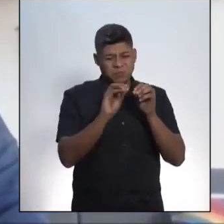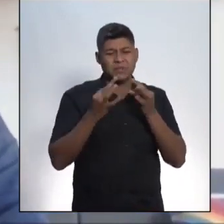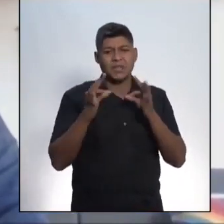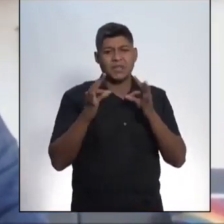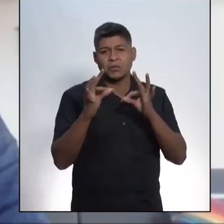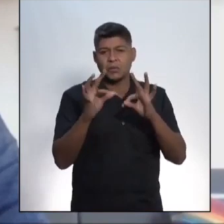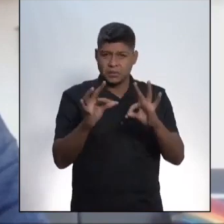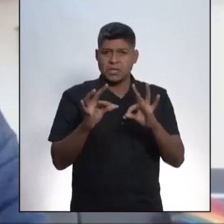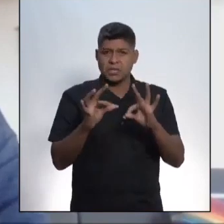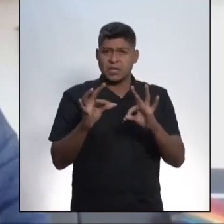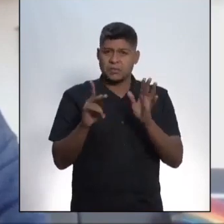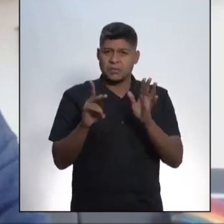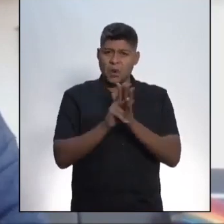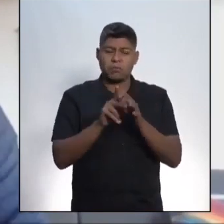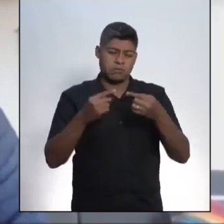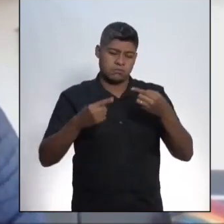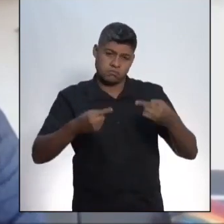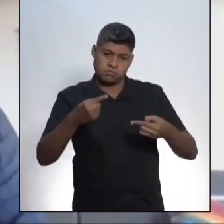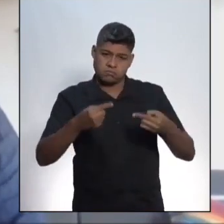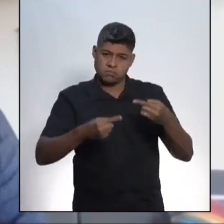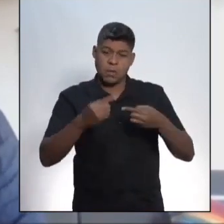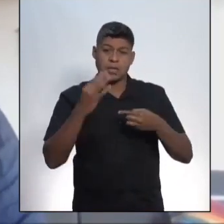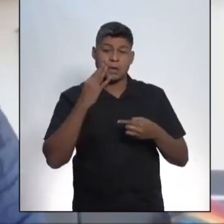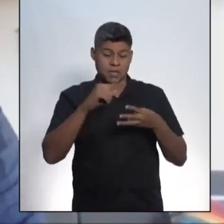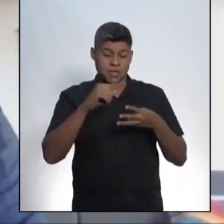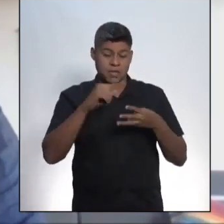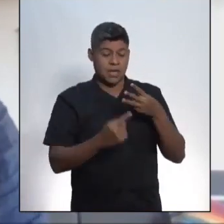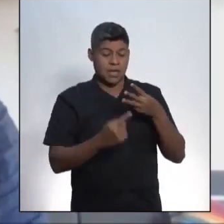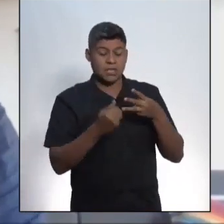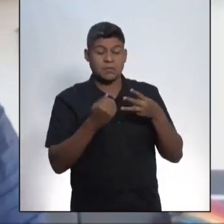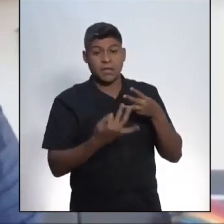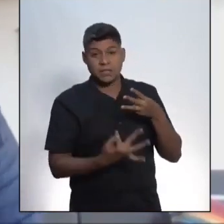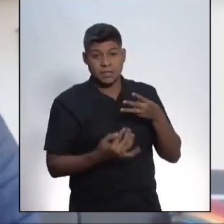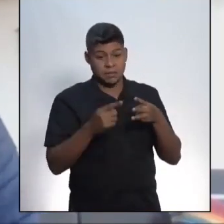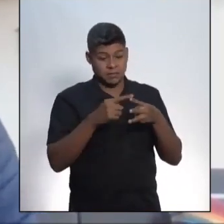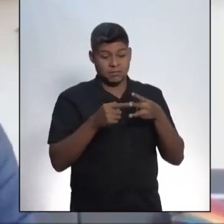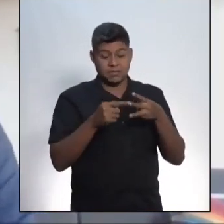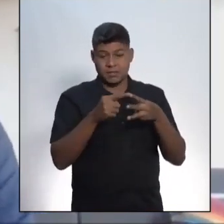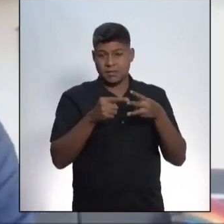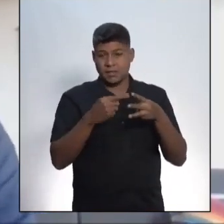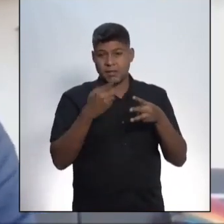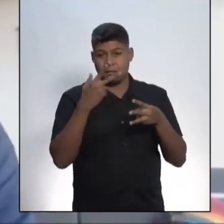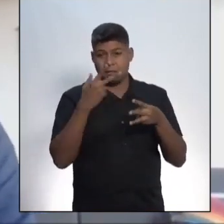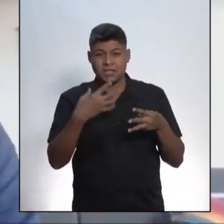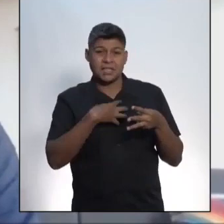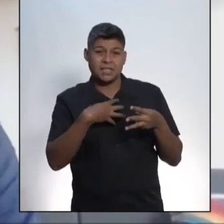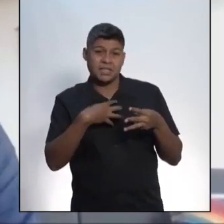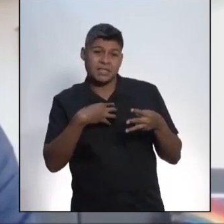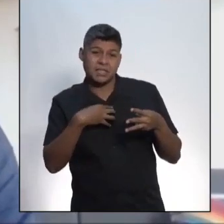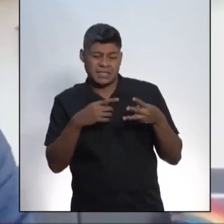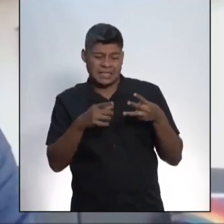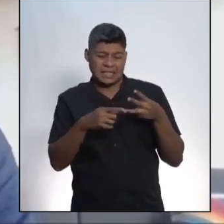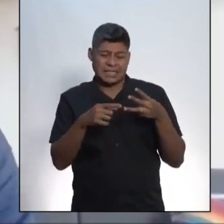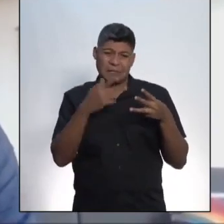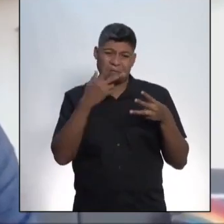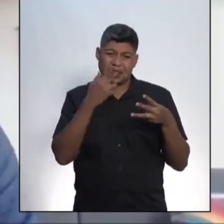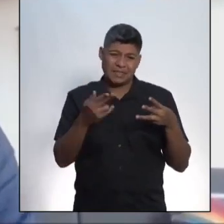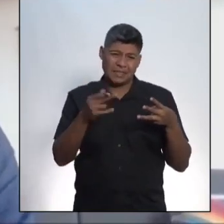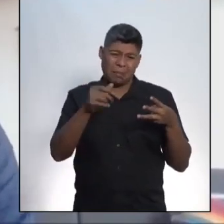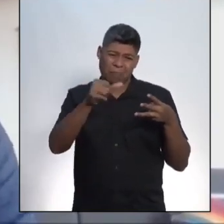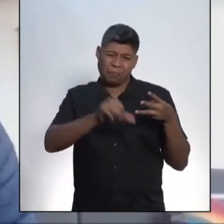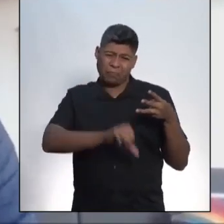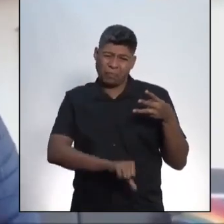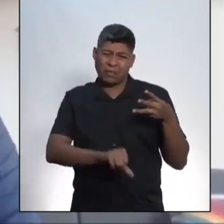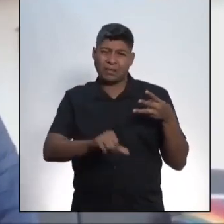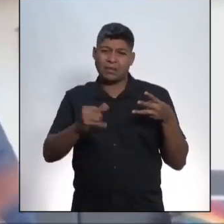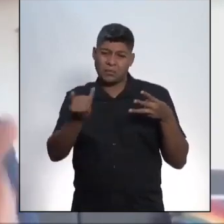essa discussão. E é engraçado que vem 3 definições e as 2 primeiras são as que para mim fazem mais sentido e a terceira é a menos importante,